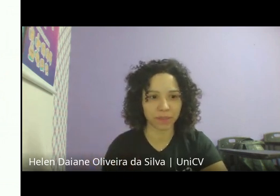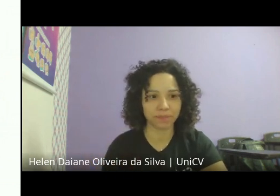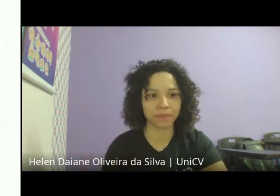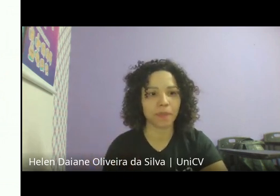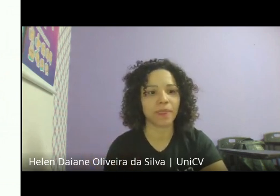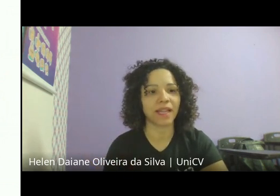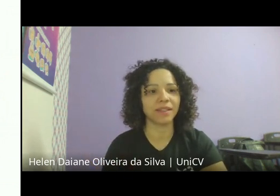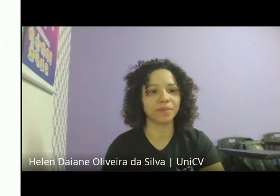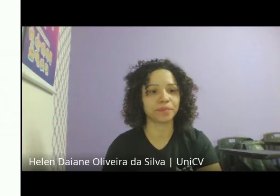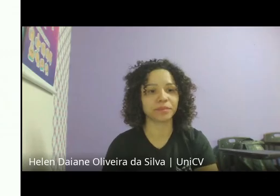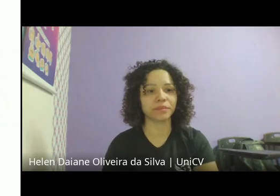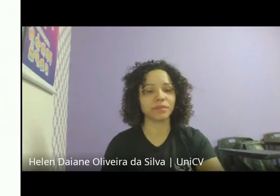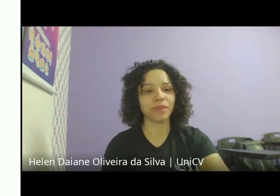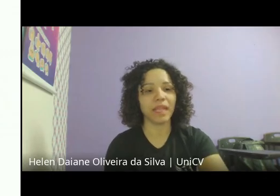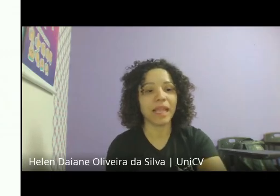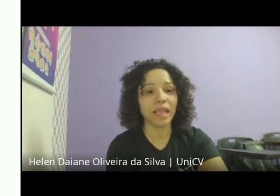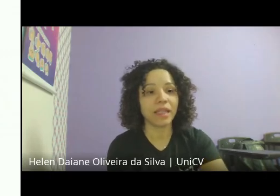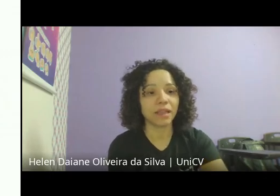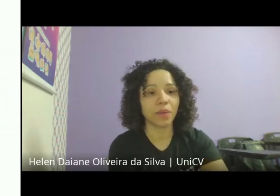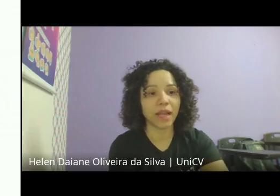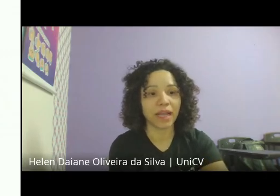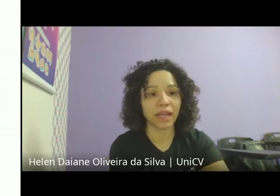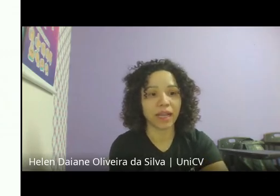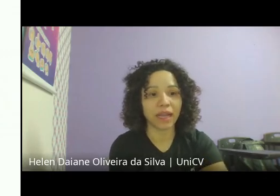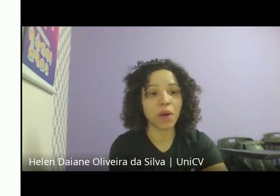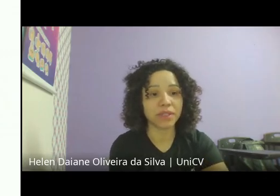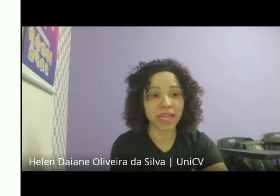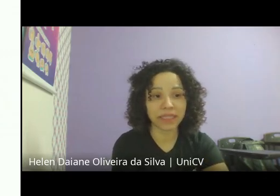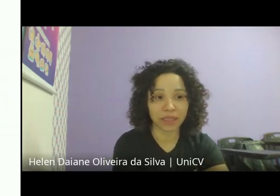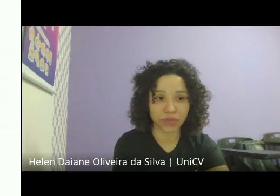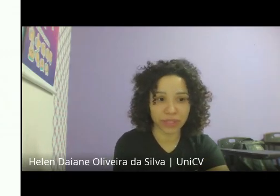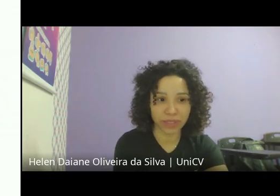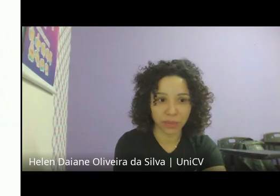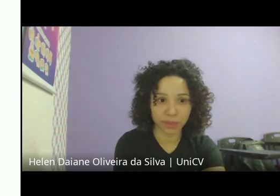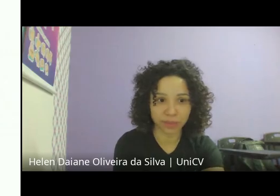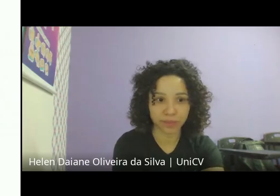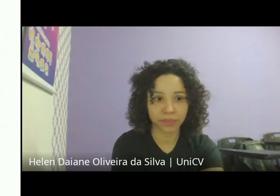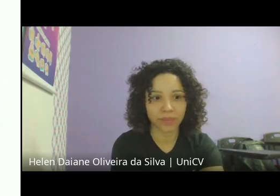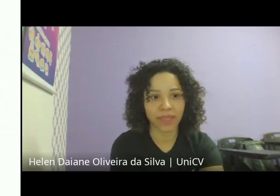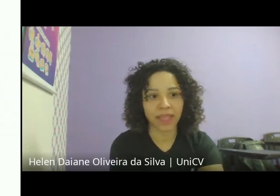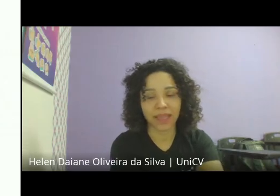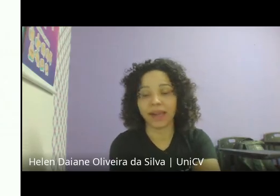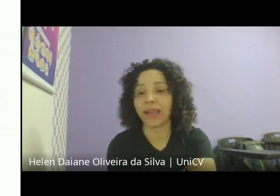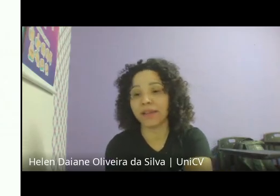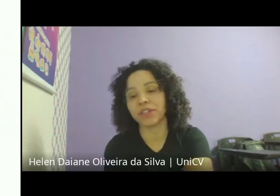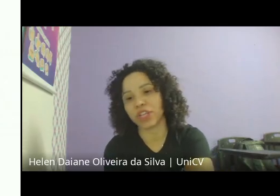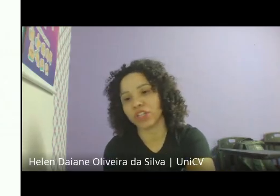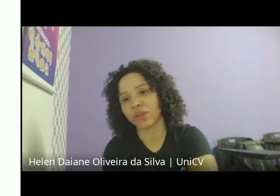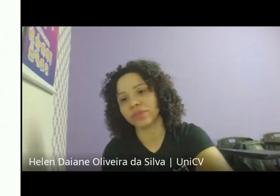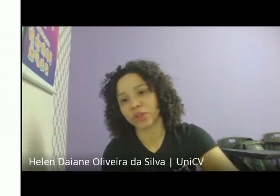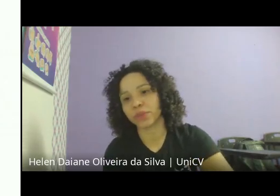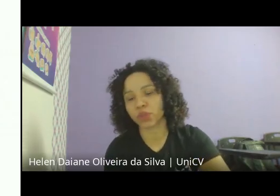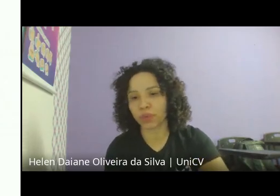comunicação, tá? Então, a ausência da audição, ela leva a